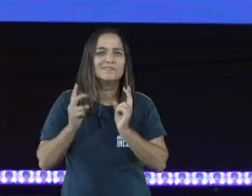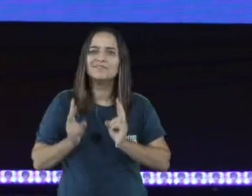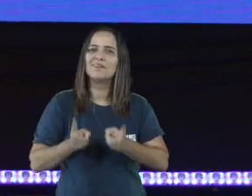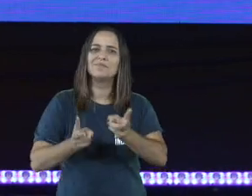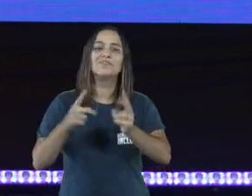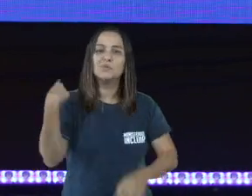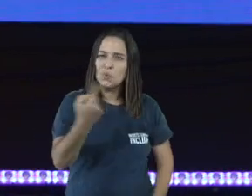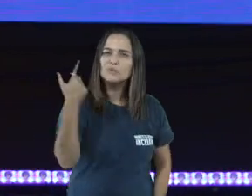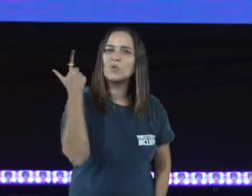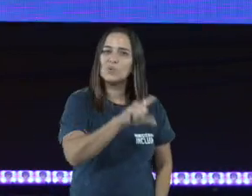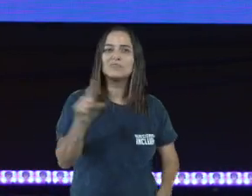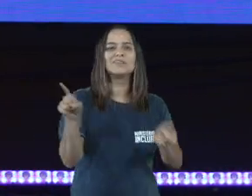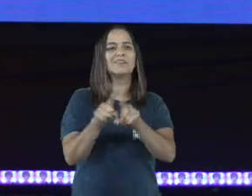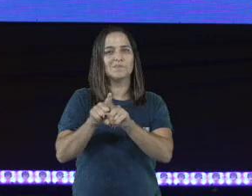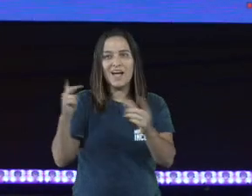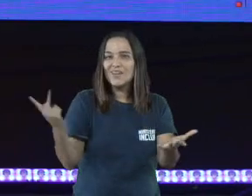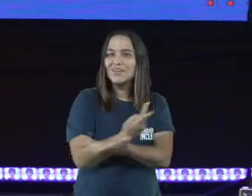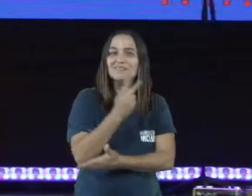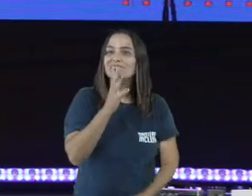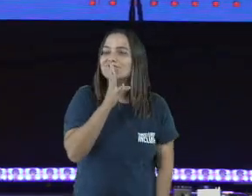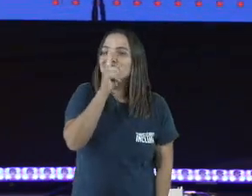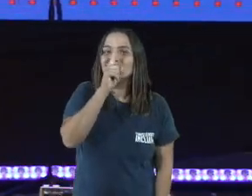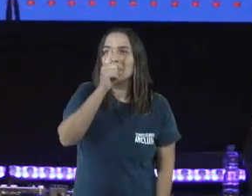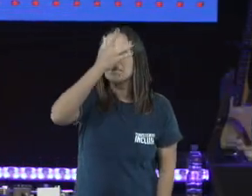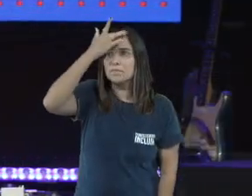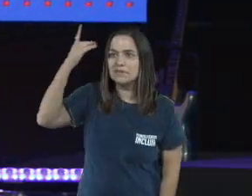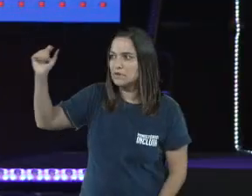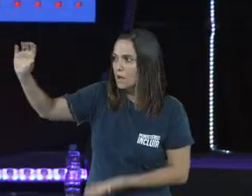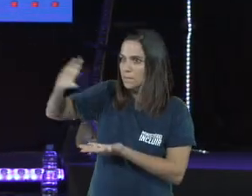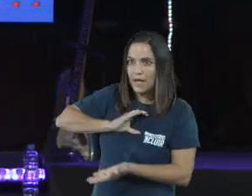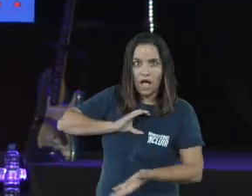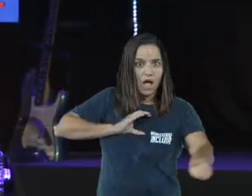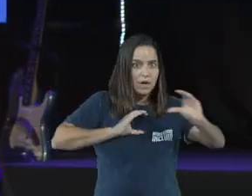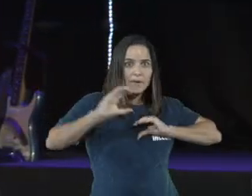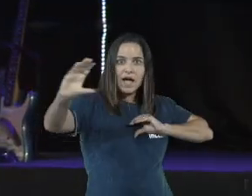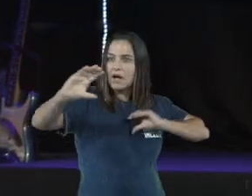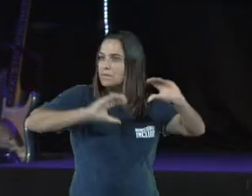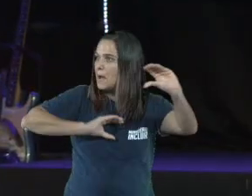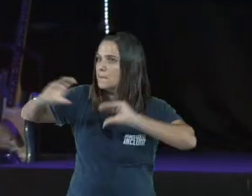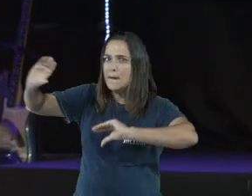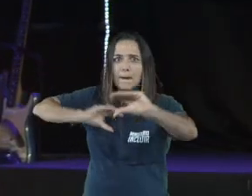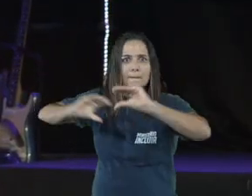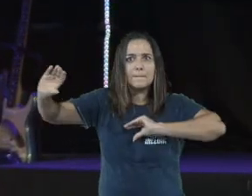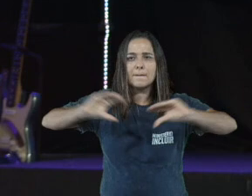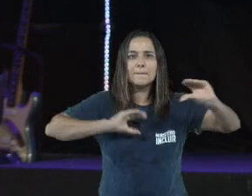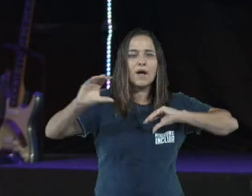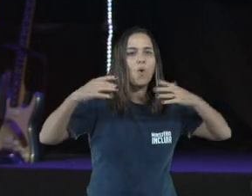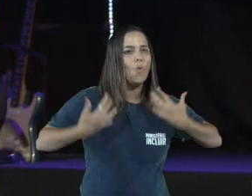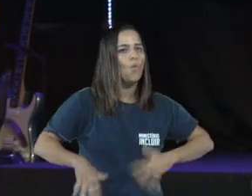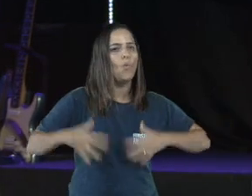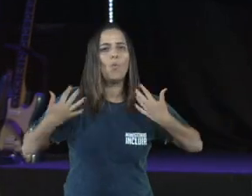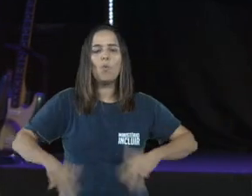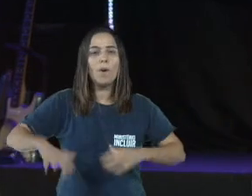em Todo projeto a sua vida tem que envolver mais dinheiro que você tenha porque senão porque Deus vai precisar fazer um milagre